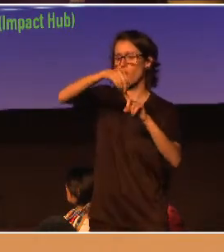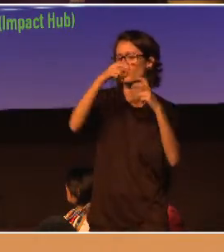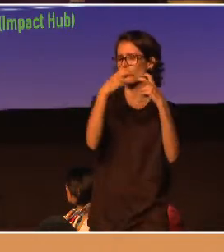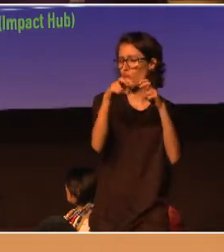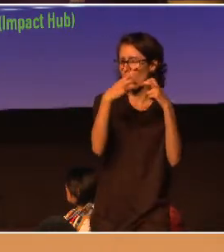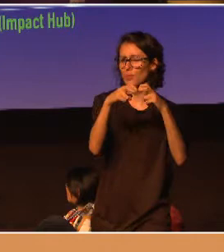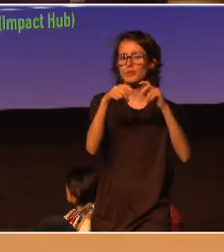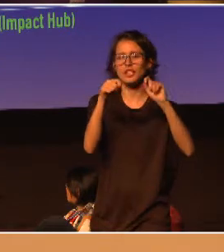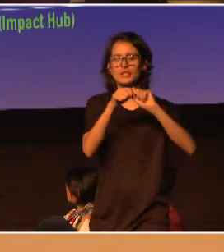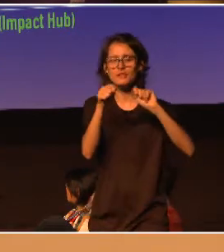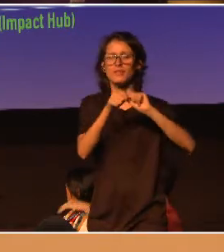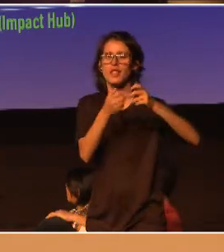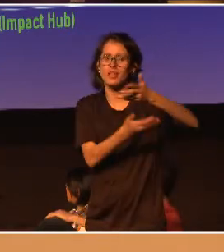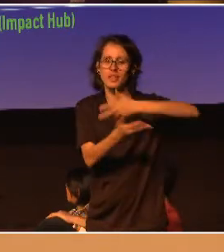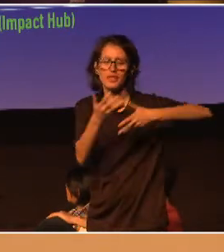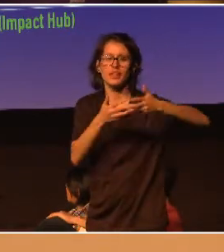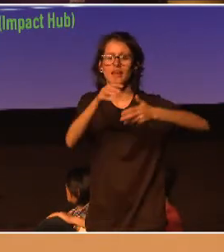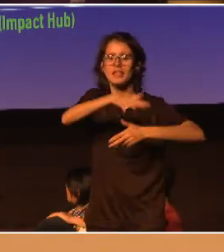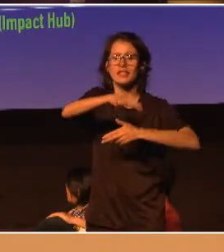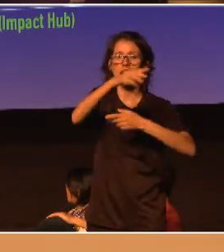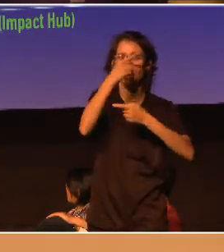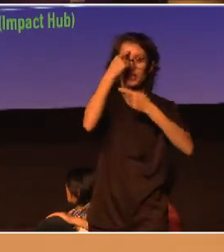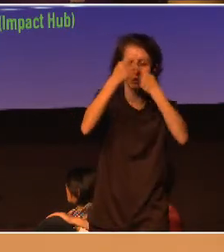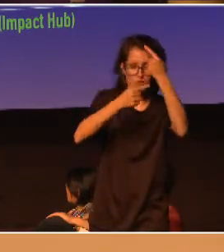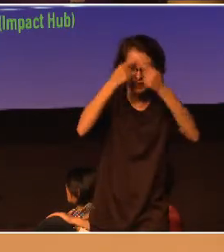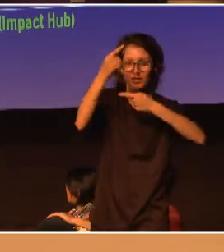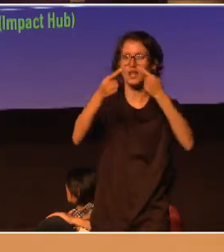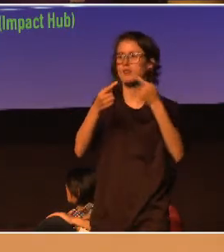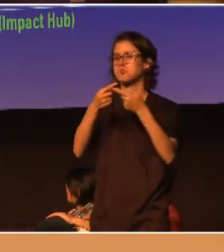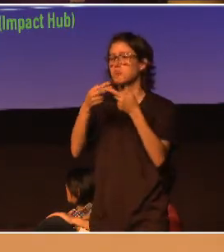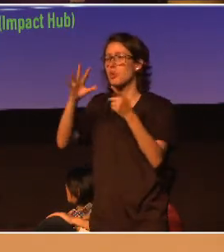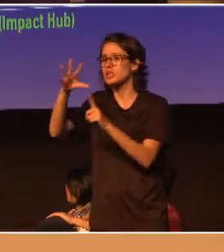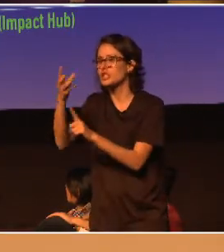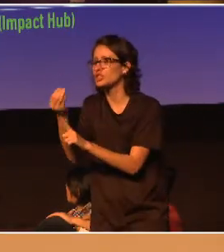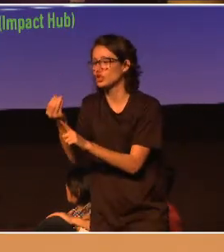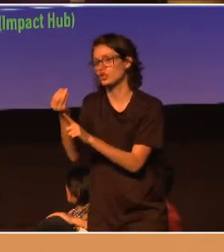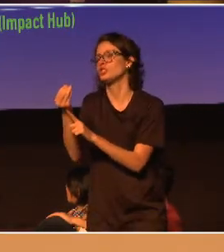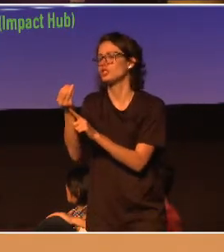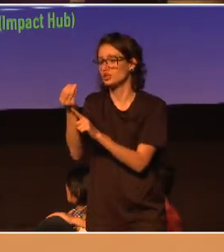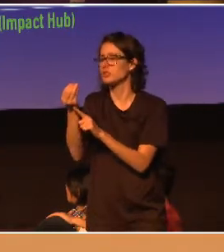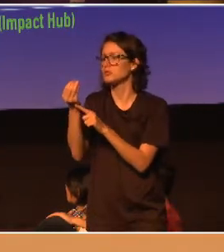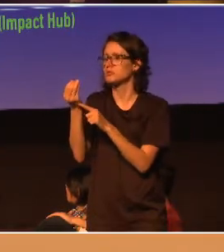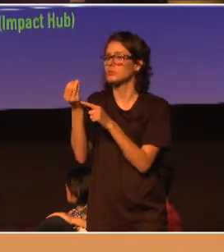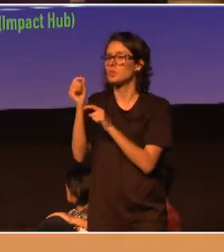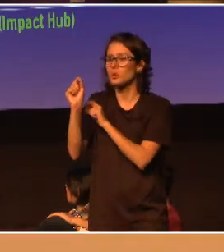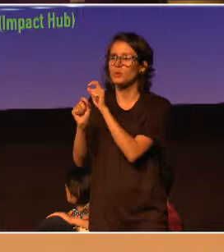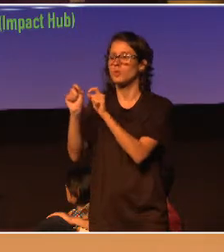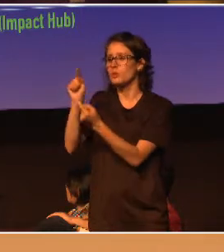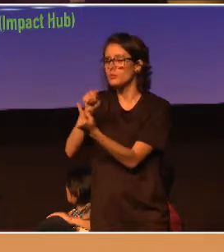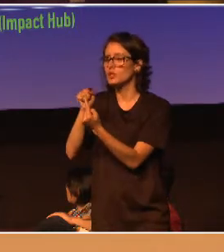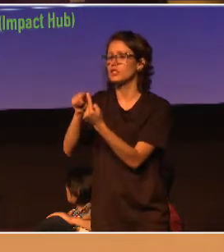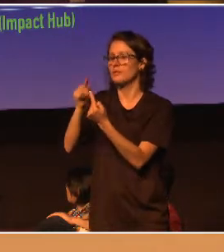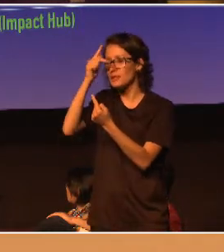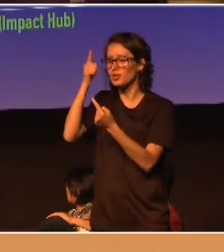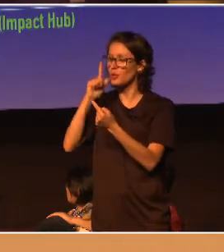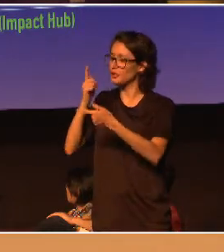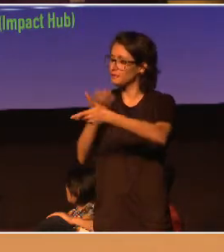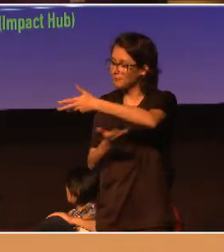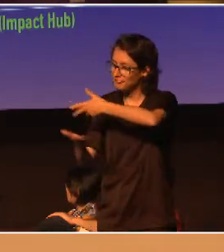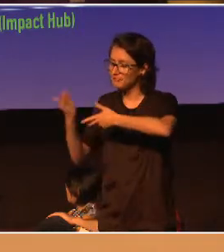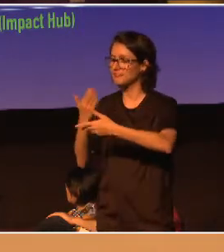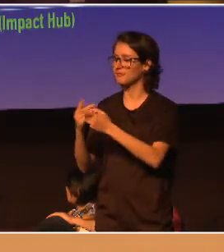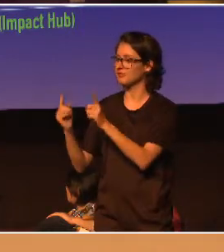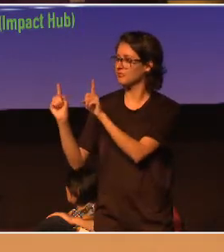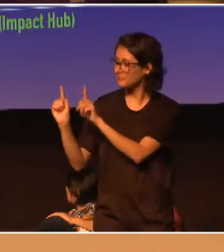com atividades da área de inovação, com atividades culturais, fazendo com que as pessoas possam interagir umas com as outras,